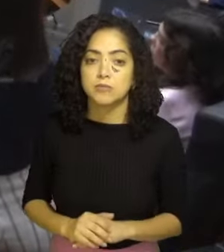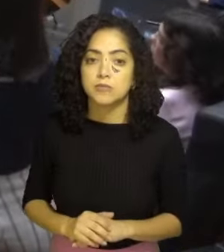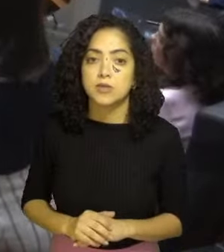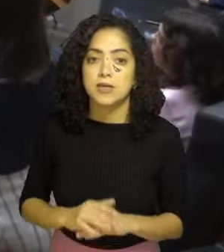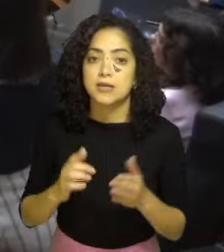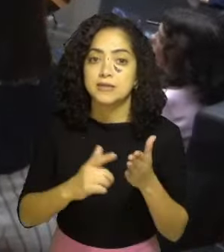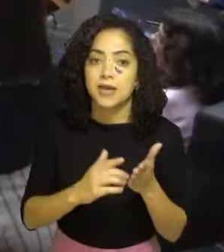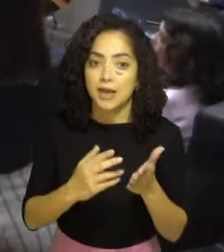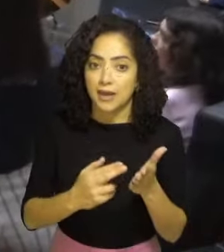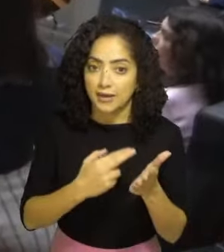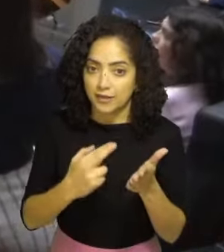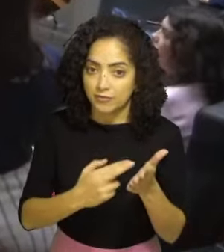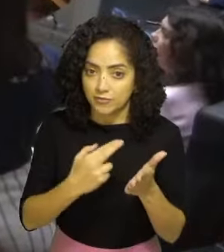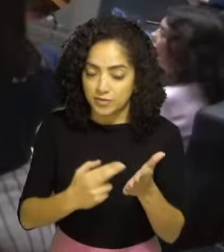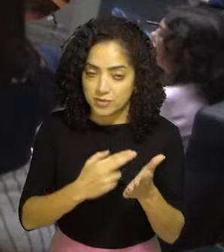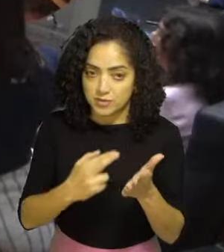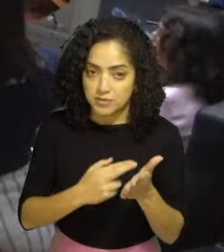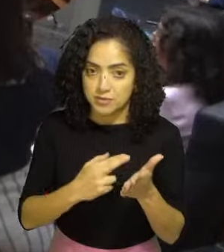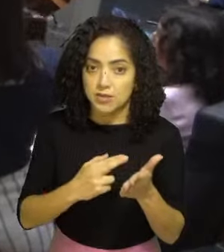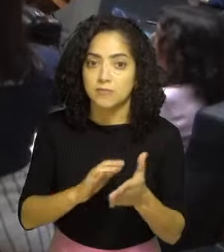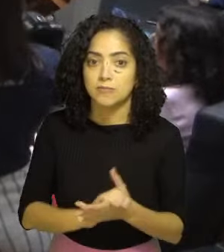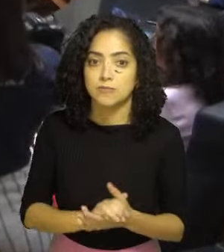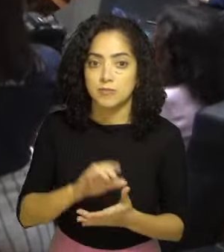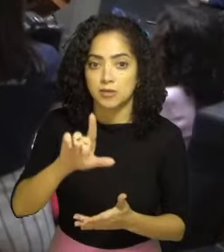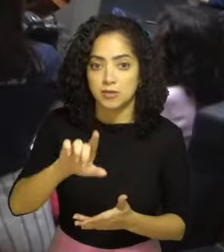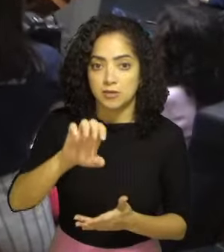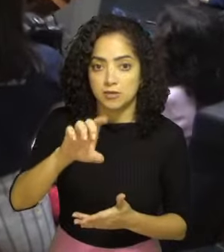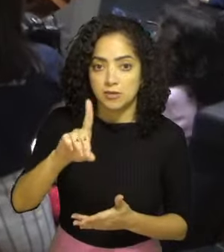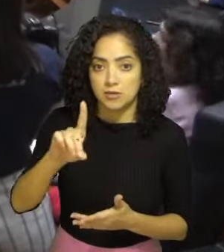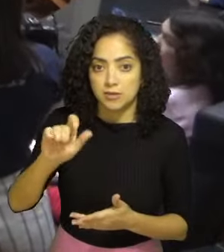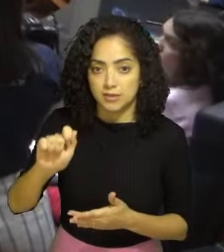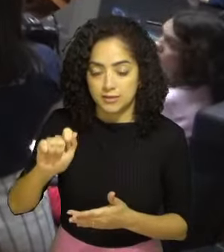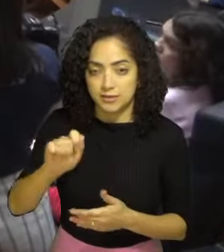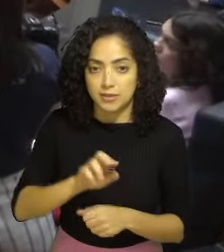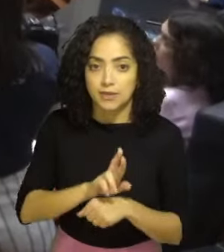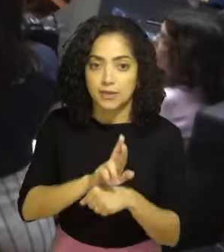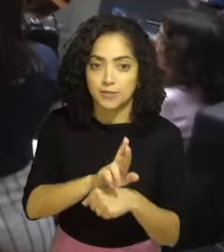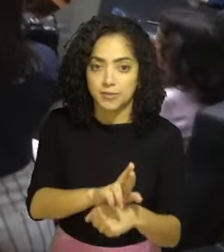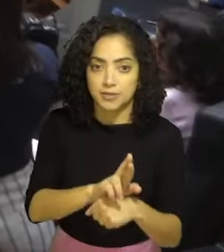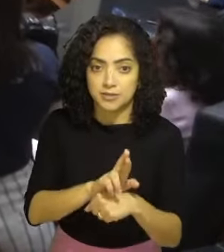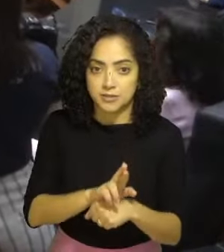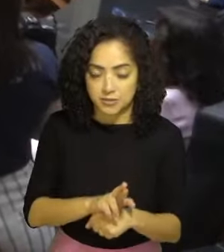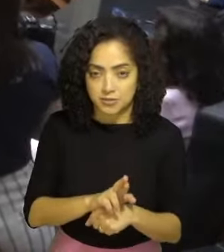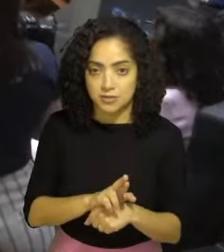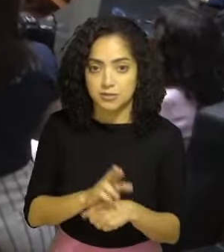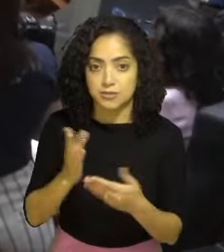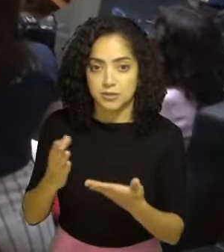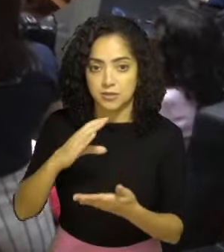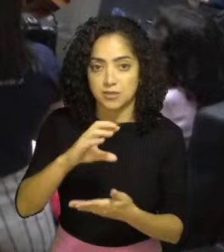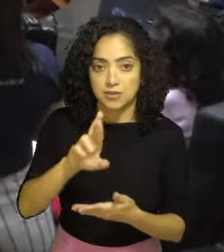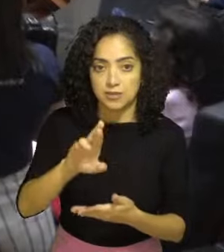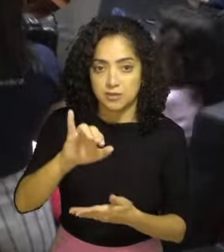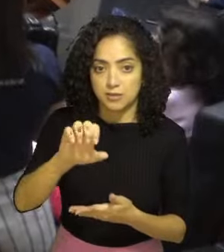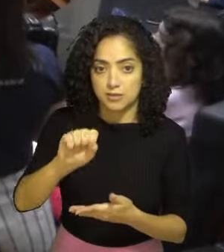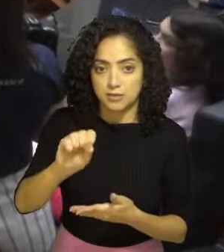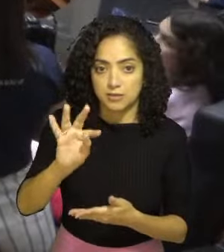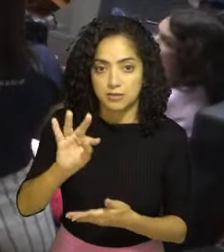revista Retratos da Escola, doutora Leda Scheib, neste ato, representada pela senhora Cristina Scheib